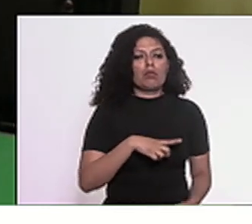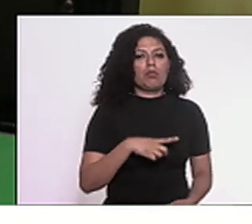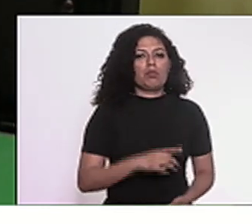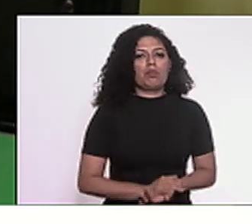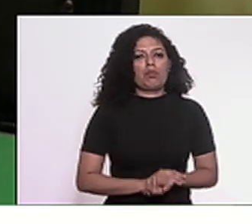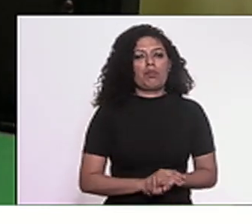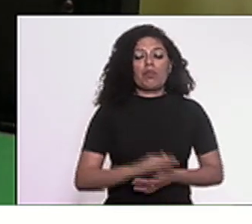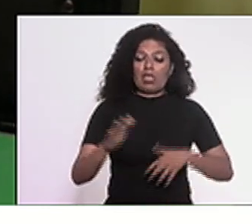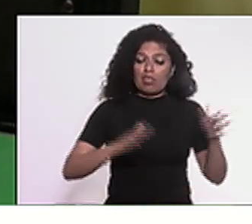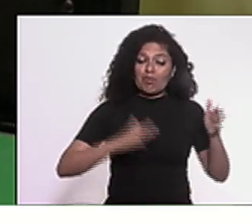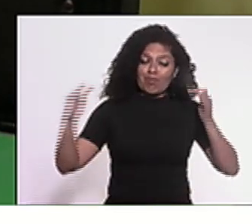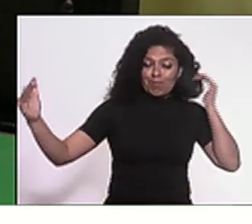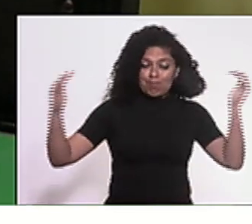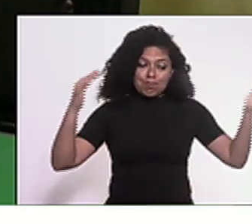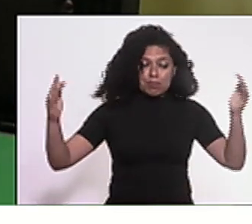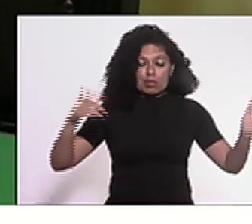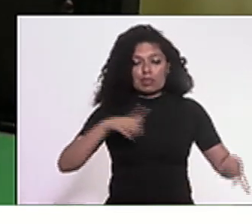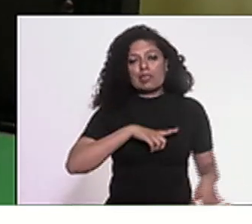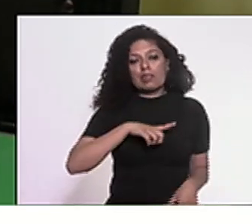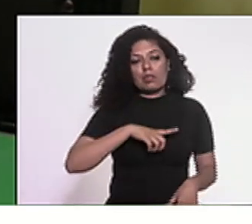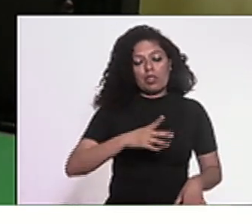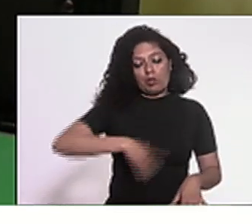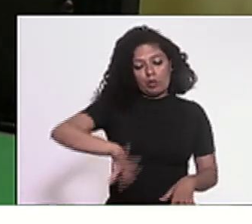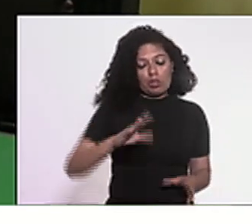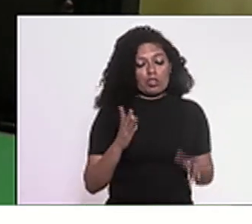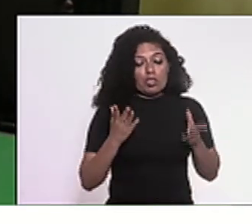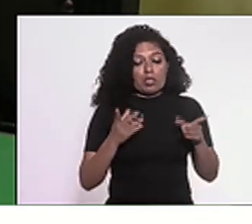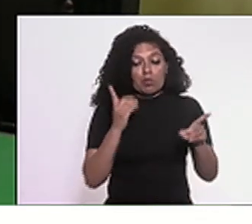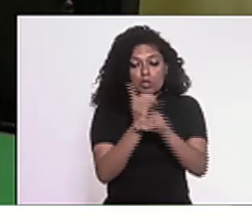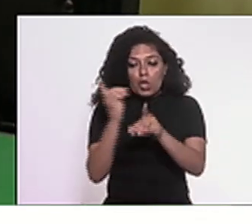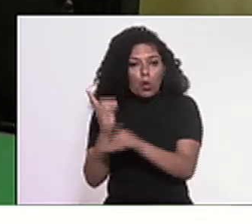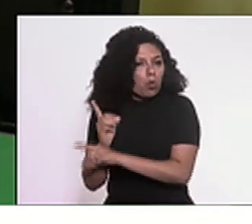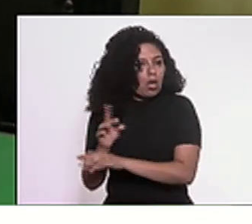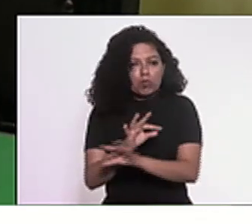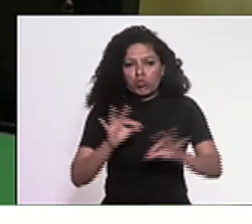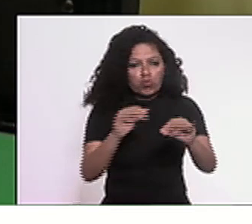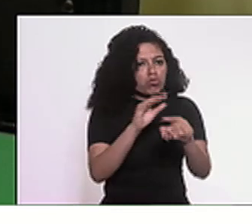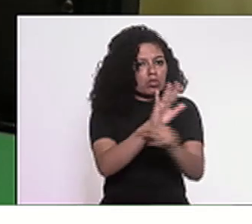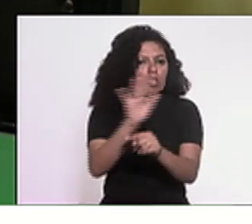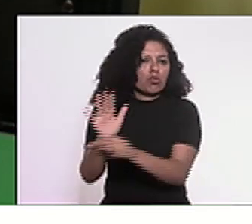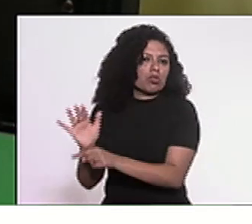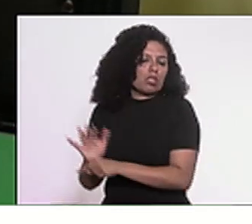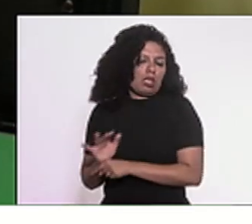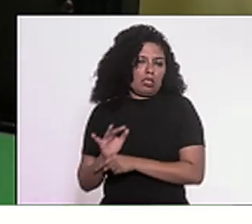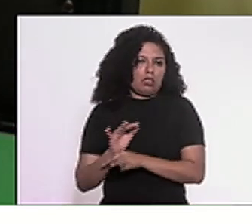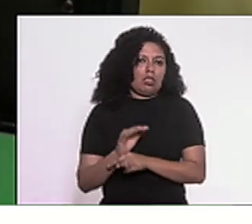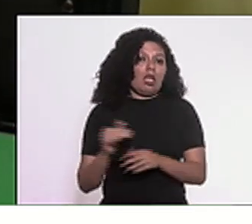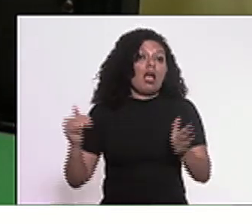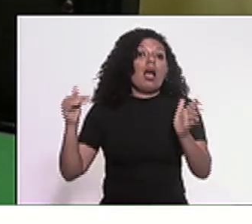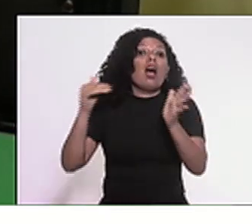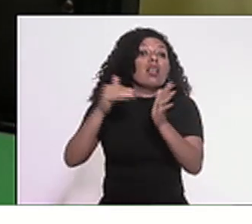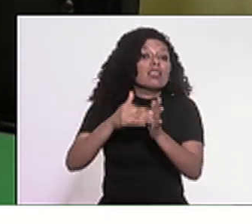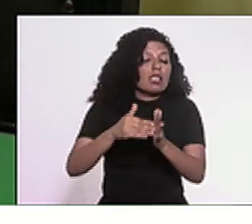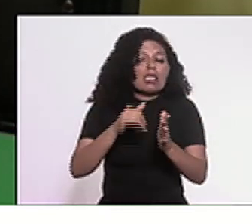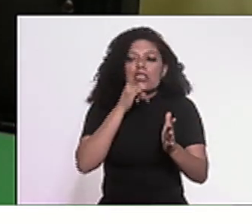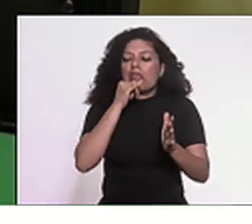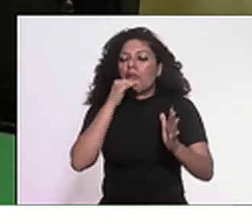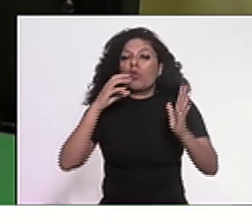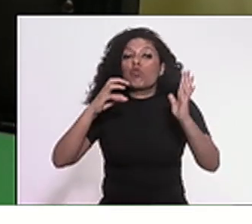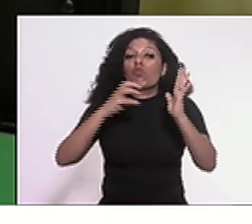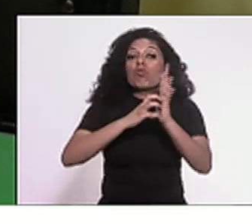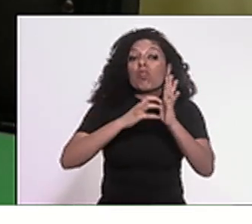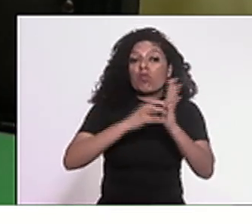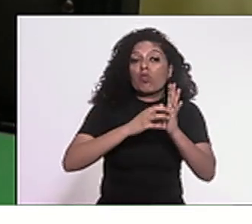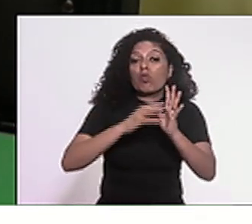há essa confusão. Então, a gente quer identificar tudo e ajudar, até o servidor que pratica o assédio,